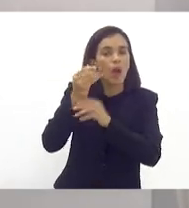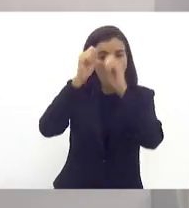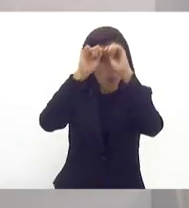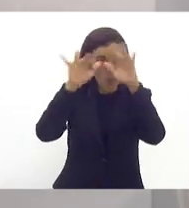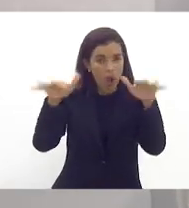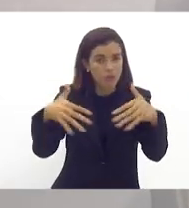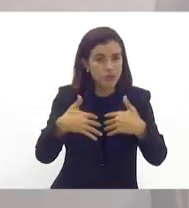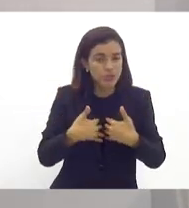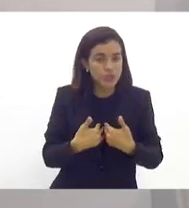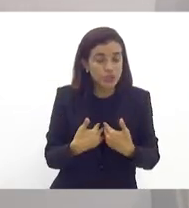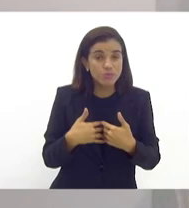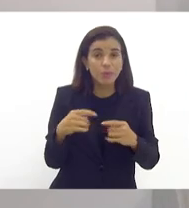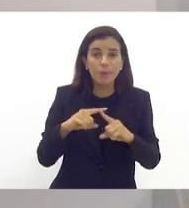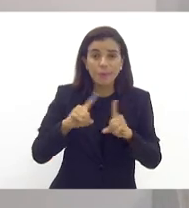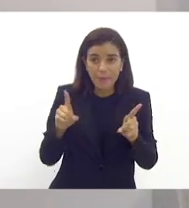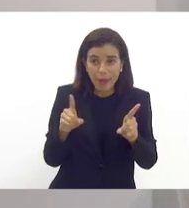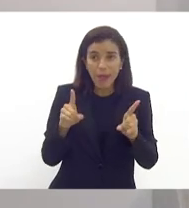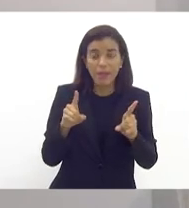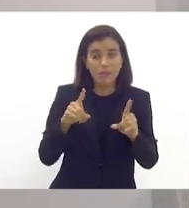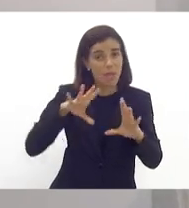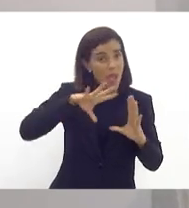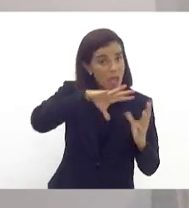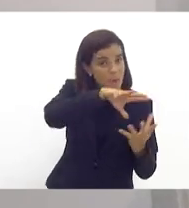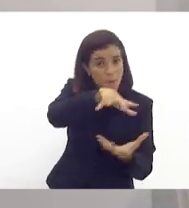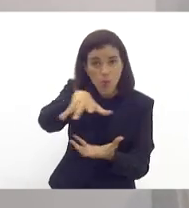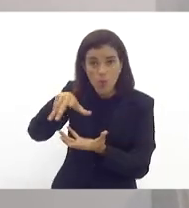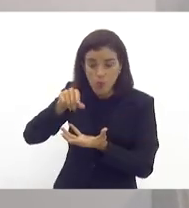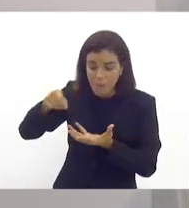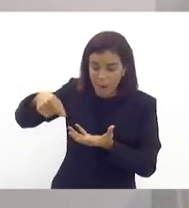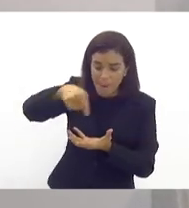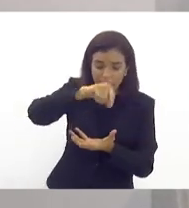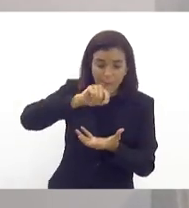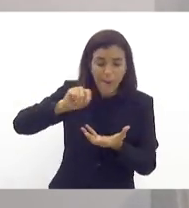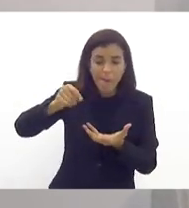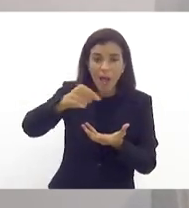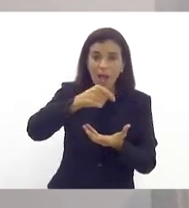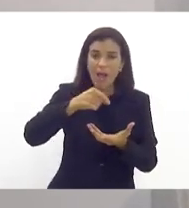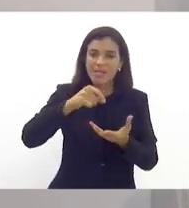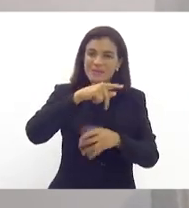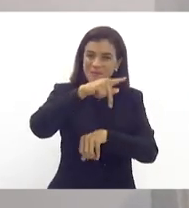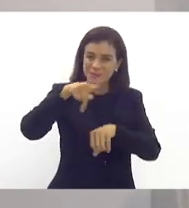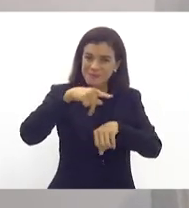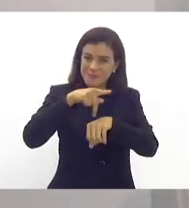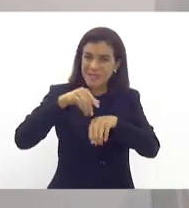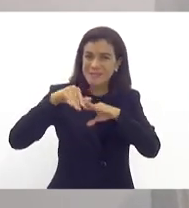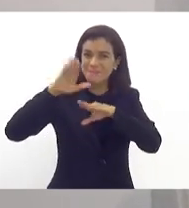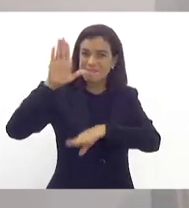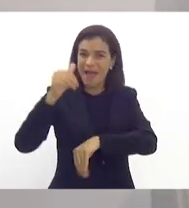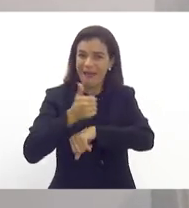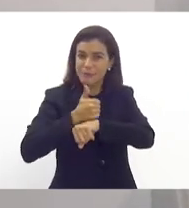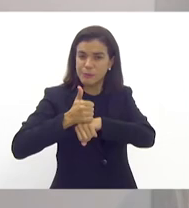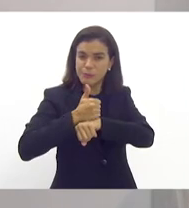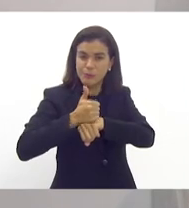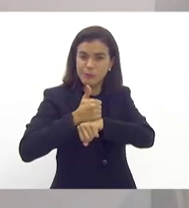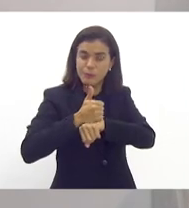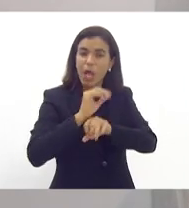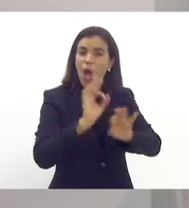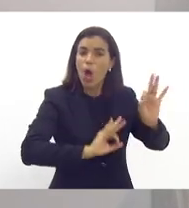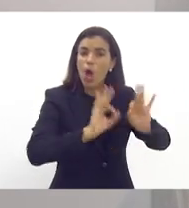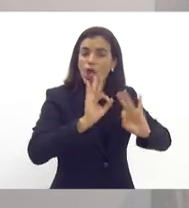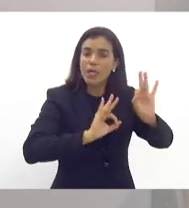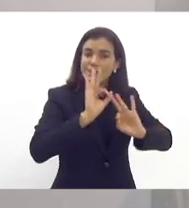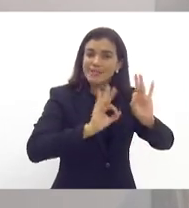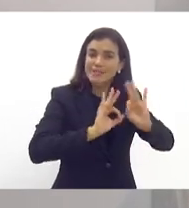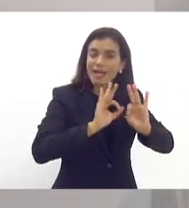autismo mas é um fenômeno mundial e os países de primeiro mundo que que estão se organizando para cuidar de isso bem